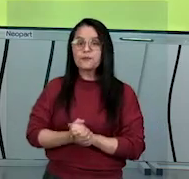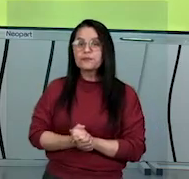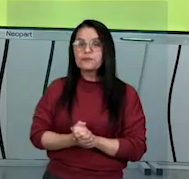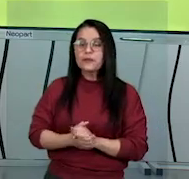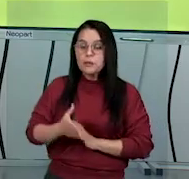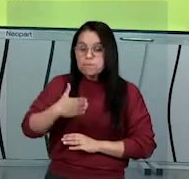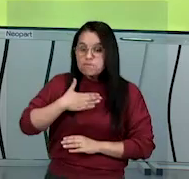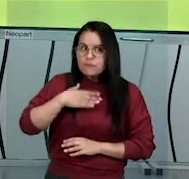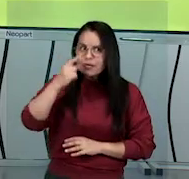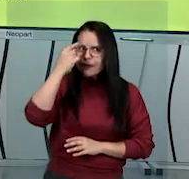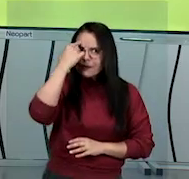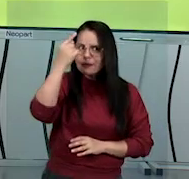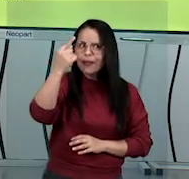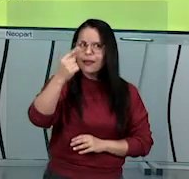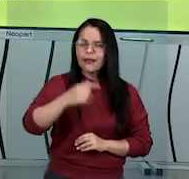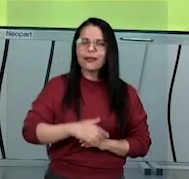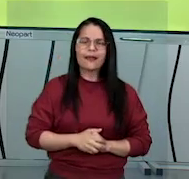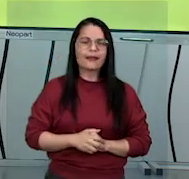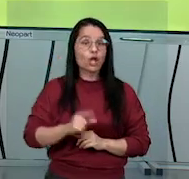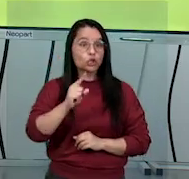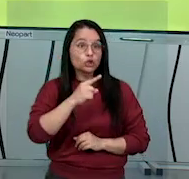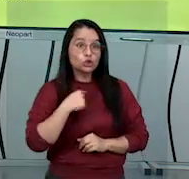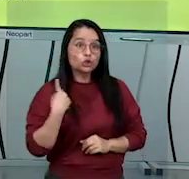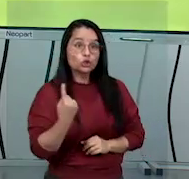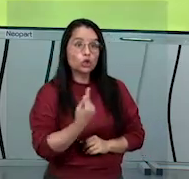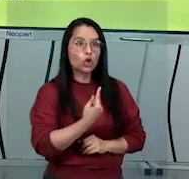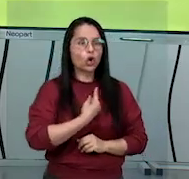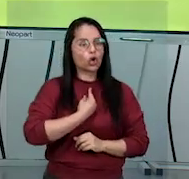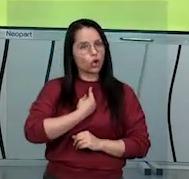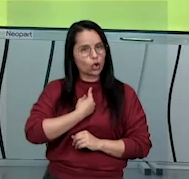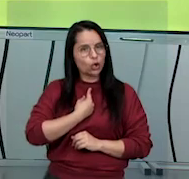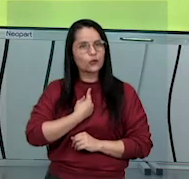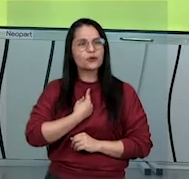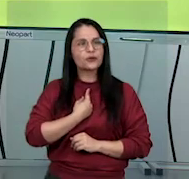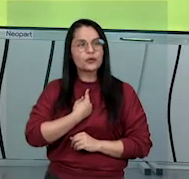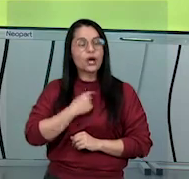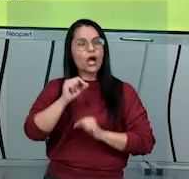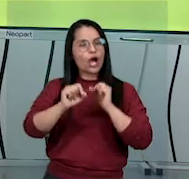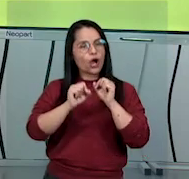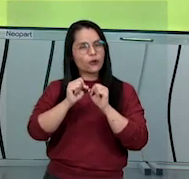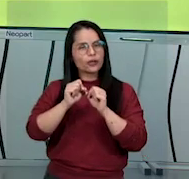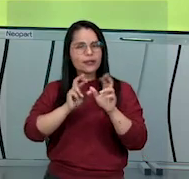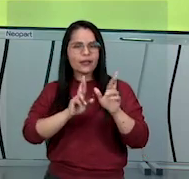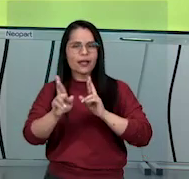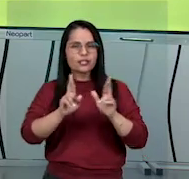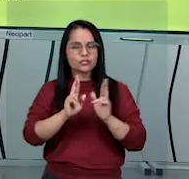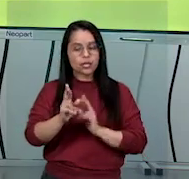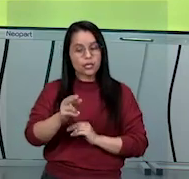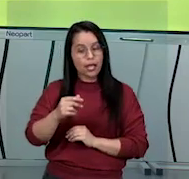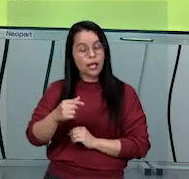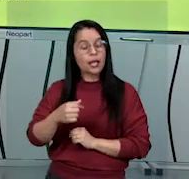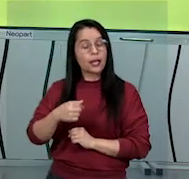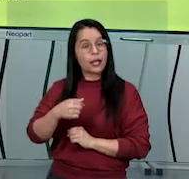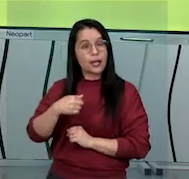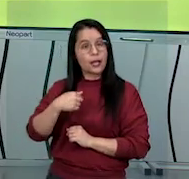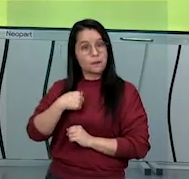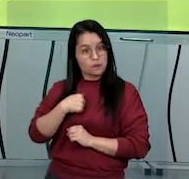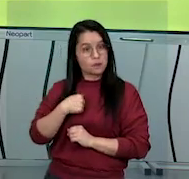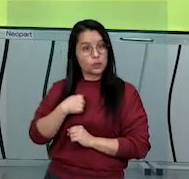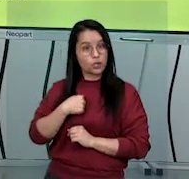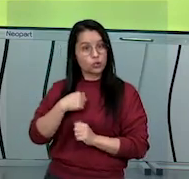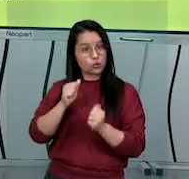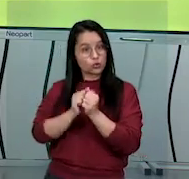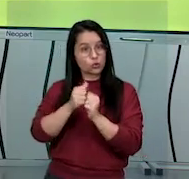minha ideia, nosso, nossas. Esses são relativos a mim e a mim com